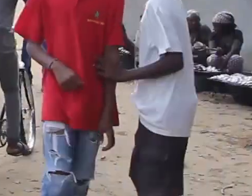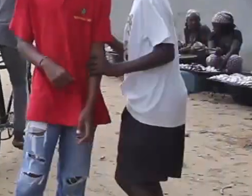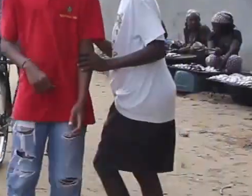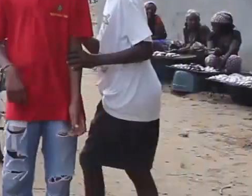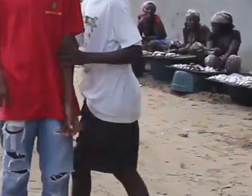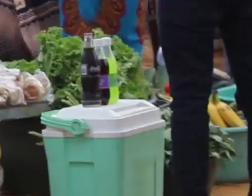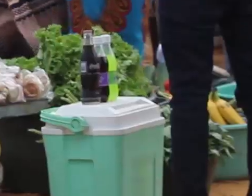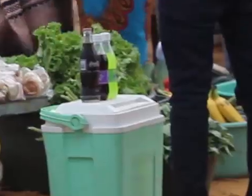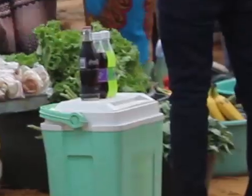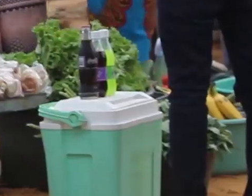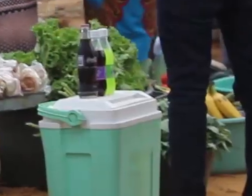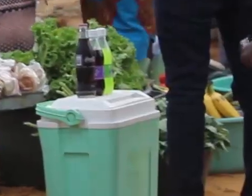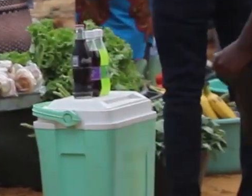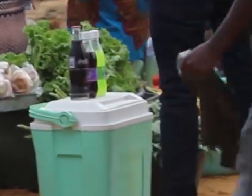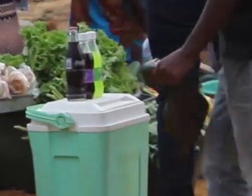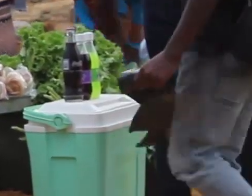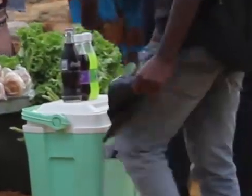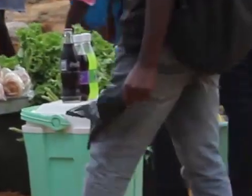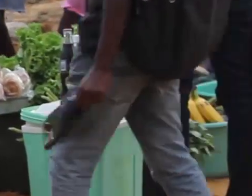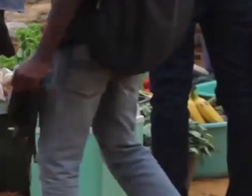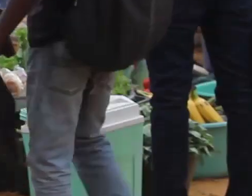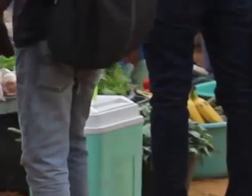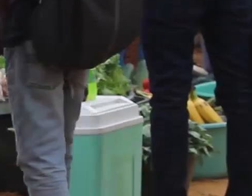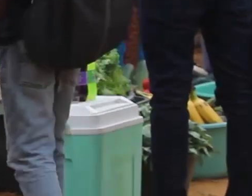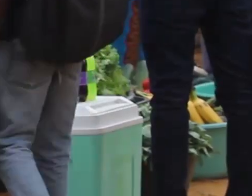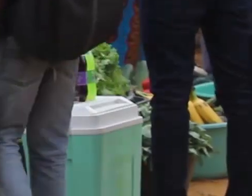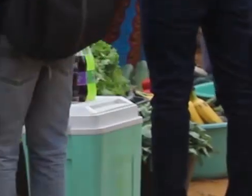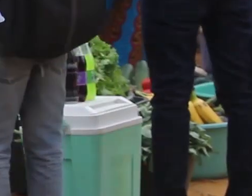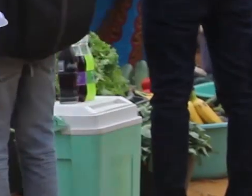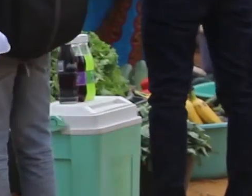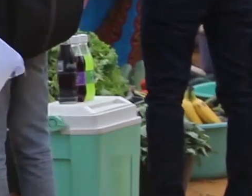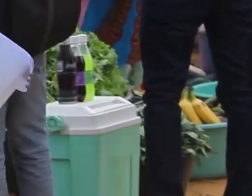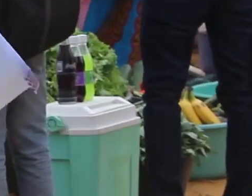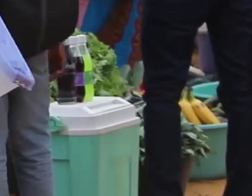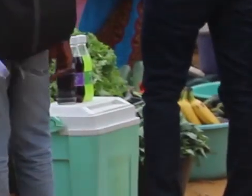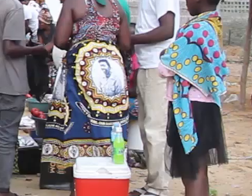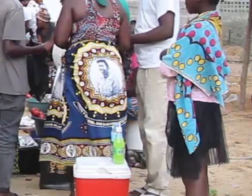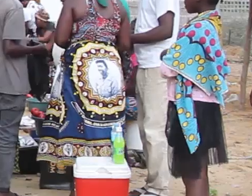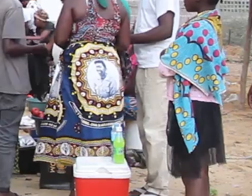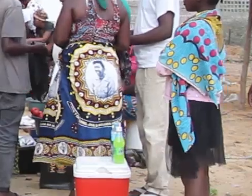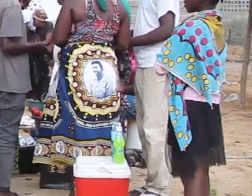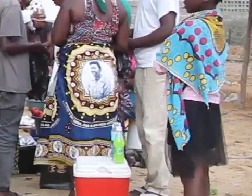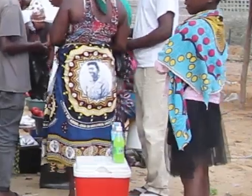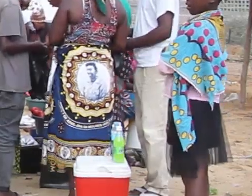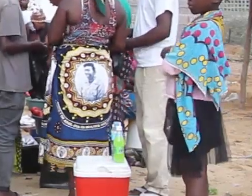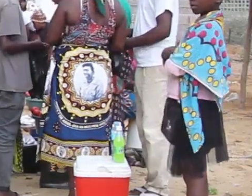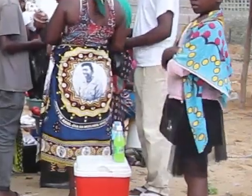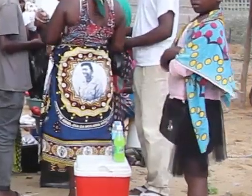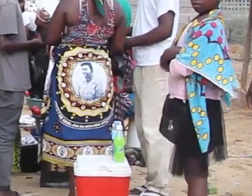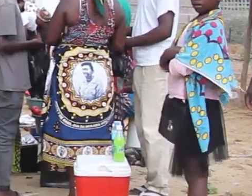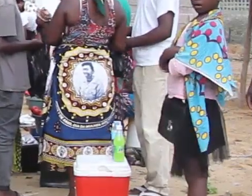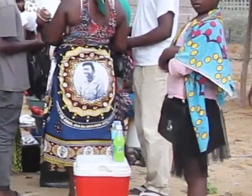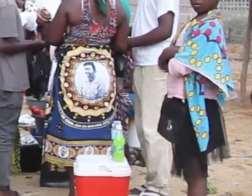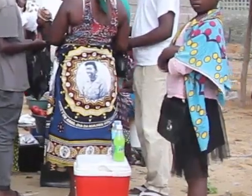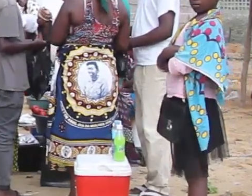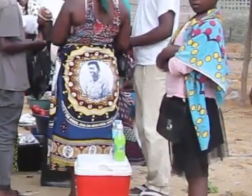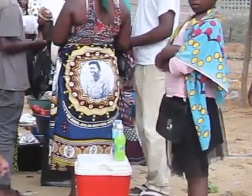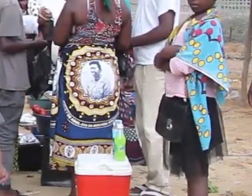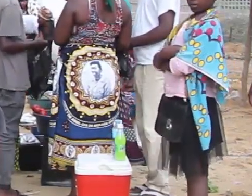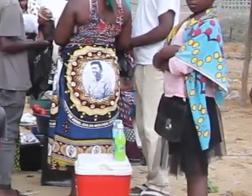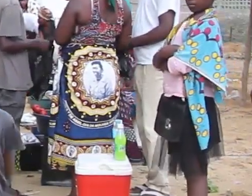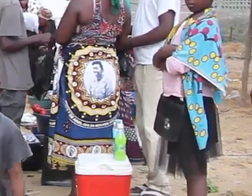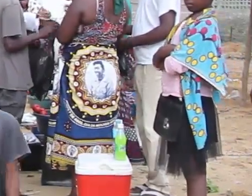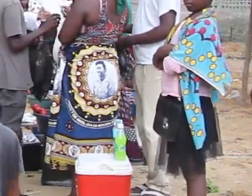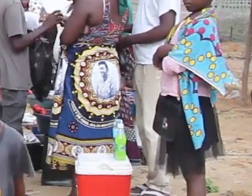mostra-se preocupado devido ao número elevado de crianças com idade escolar que, apesar das recomendações do governo, continuam a desfilar nos mercados